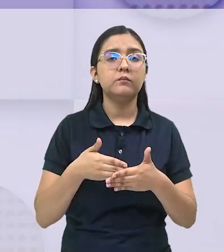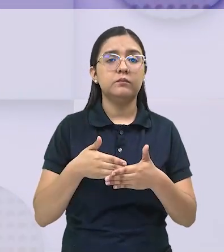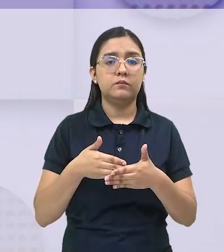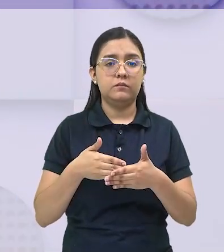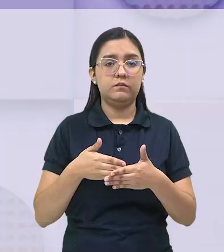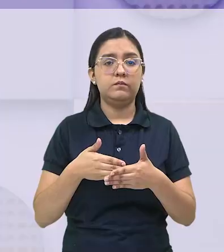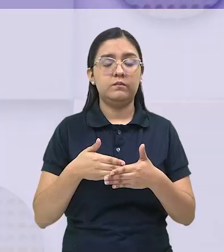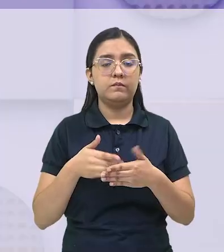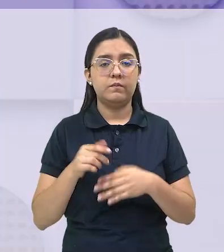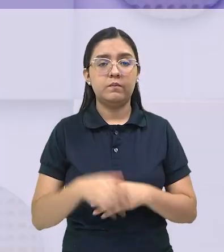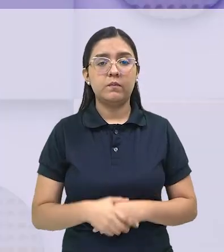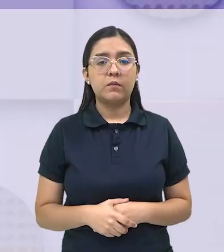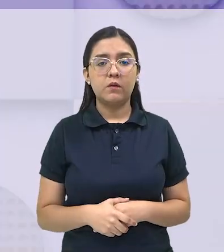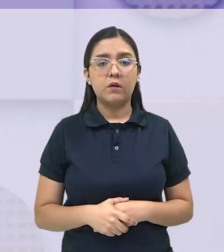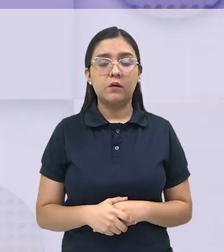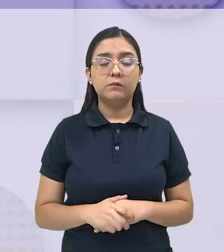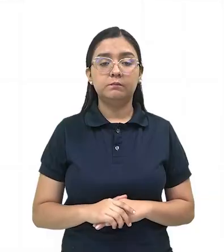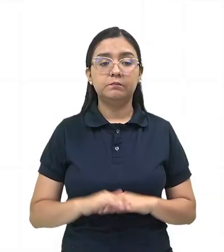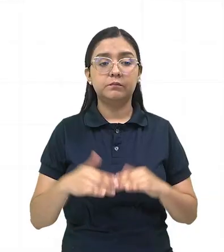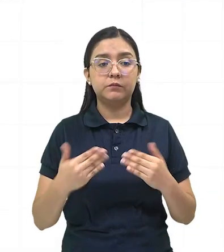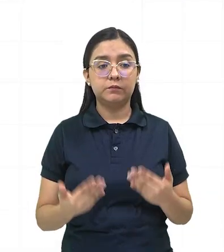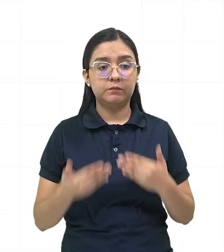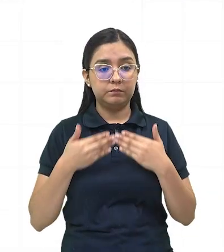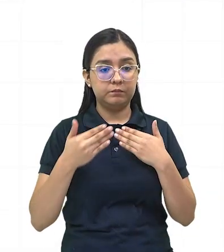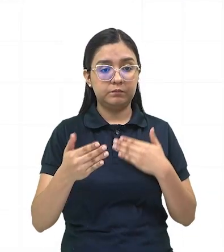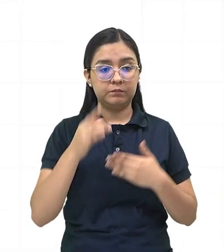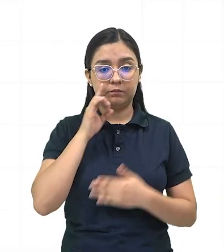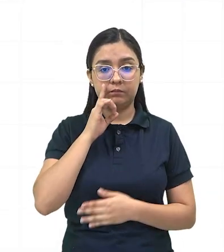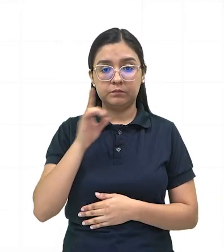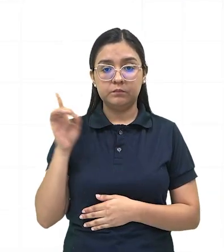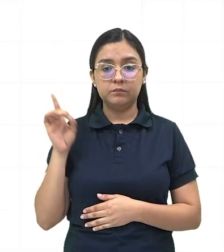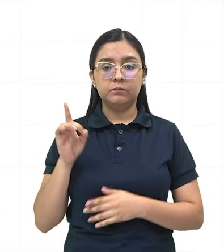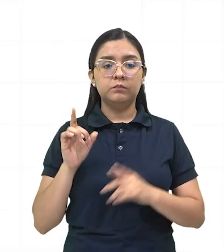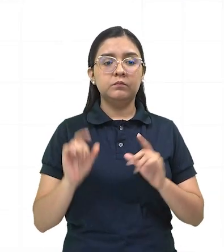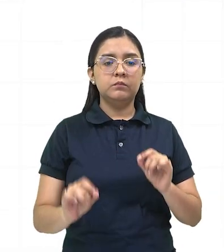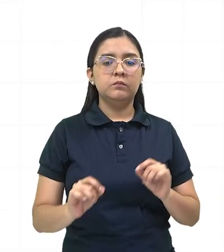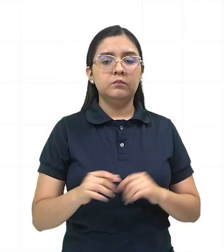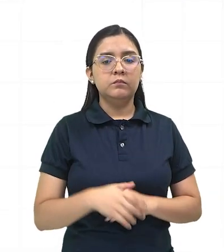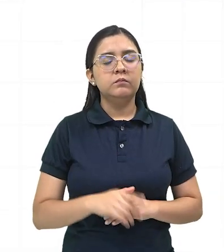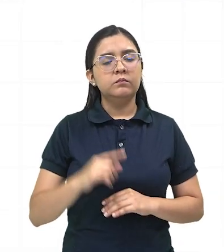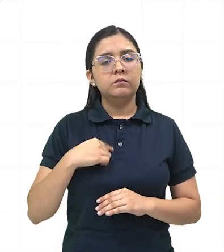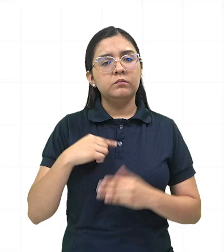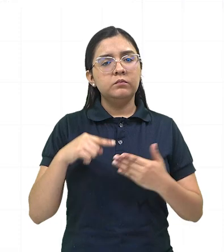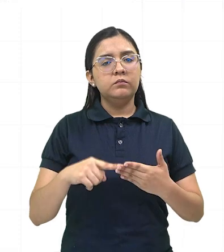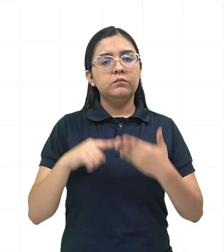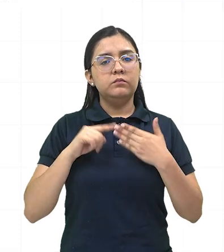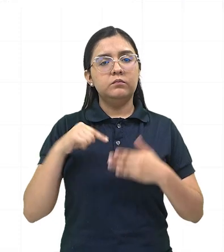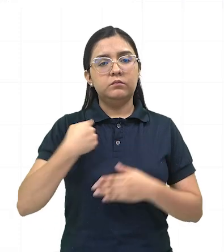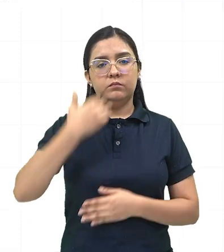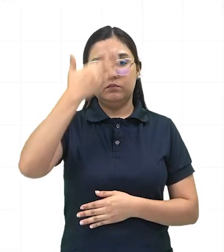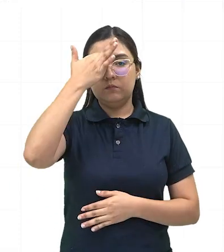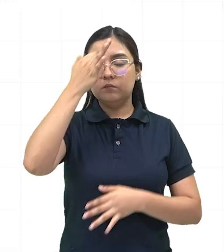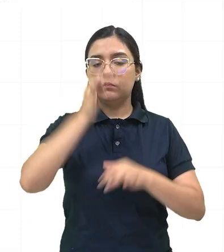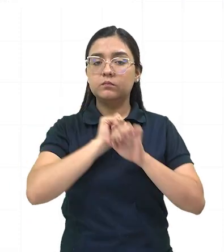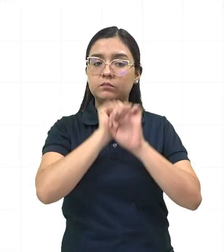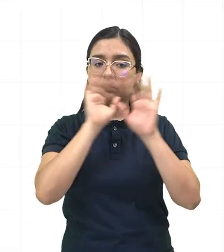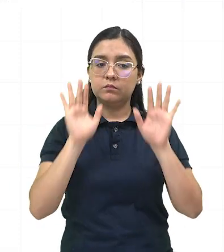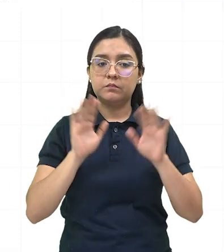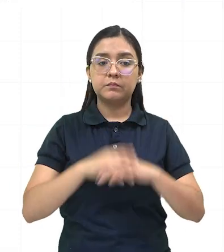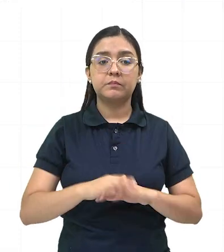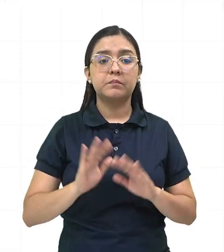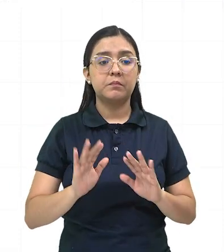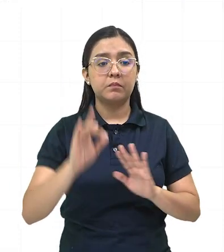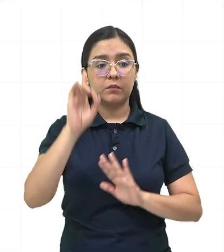o seu direcionamento. Vamos lá, a próxima cartela está aqui nos ajudando a entender melhor isso. Porém,